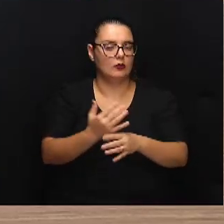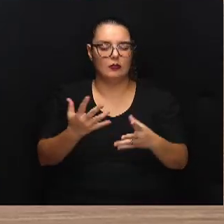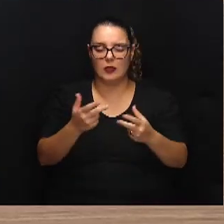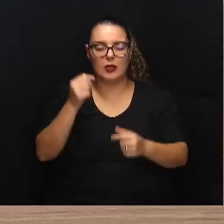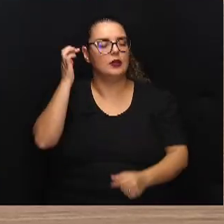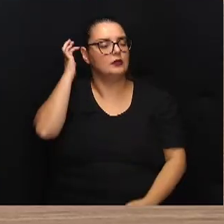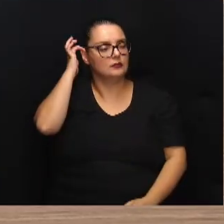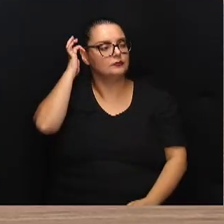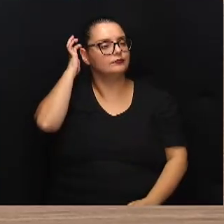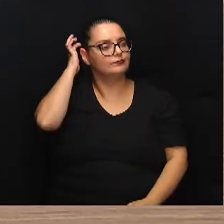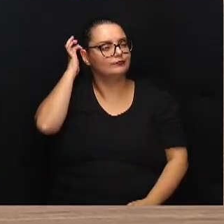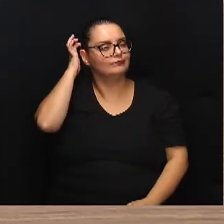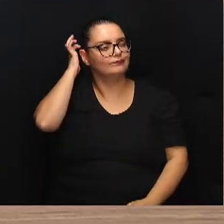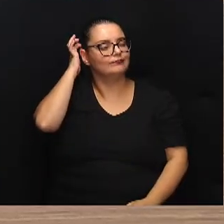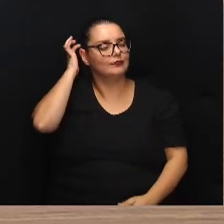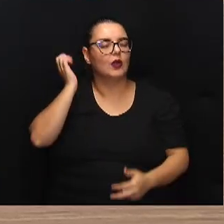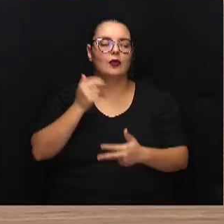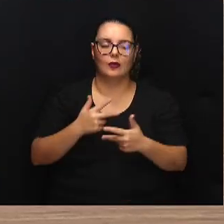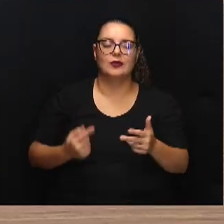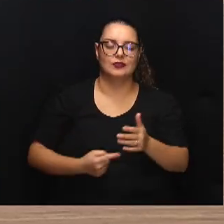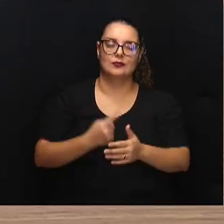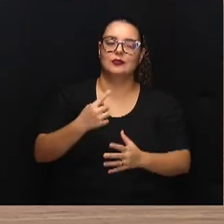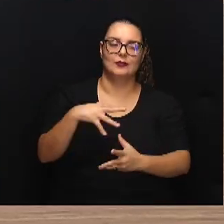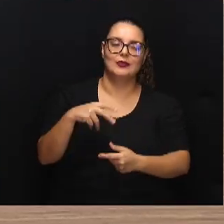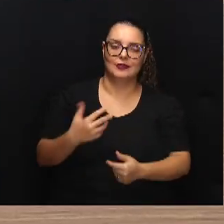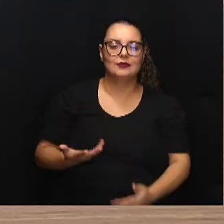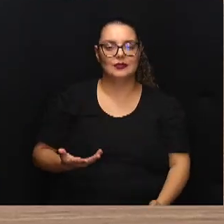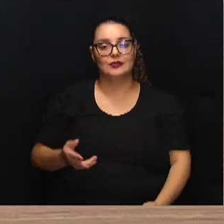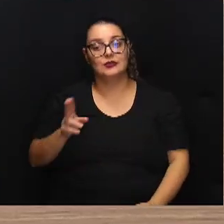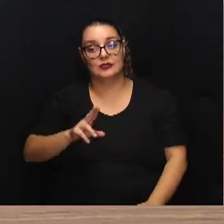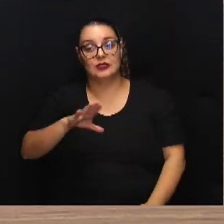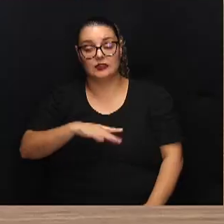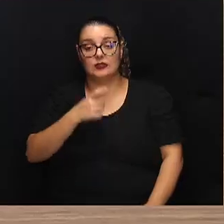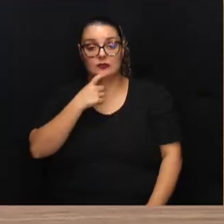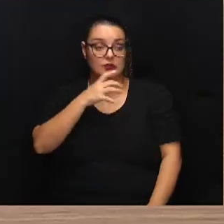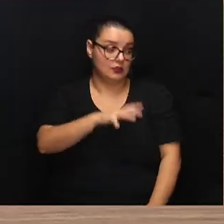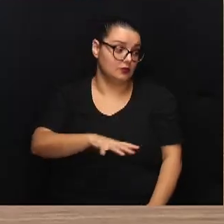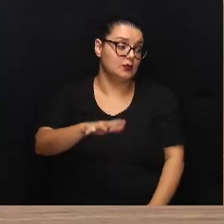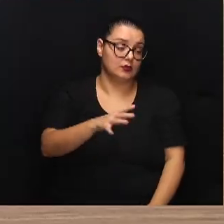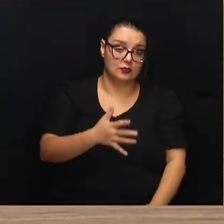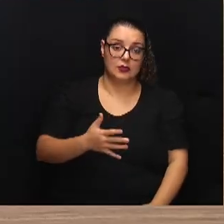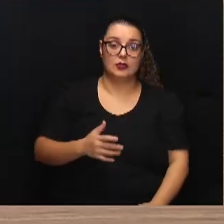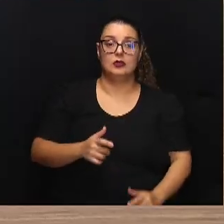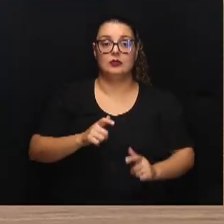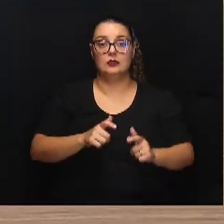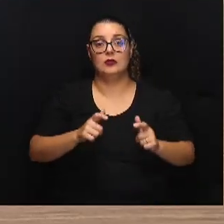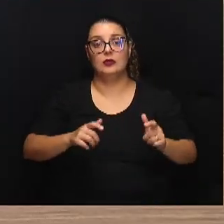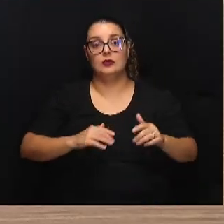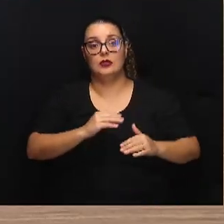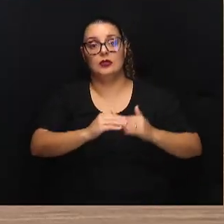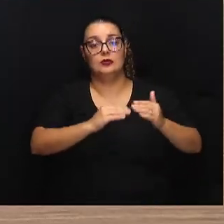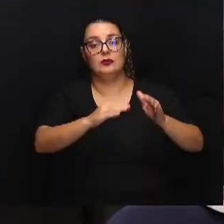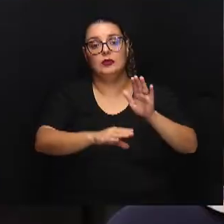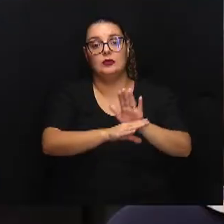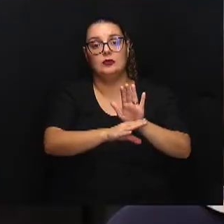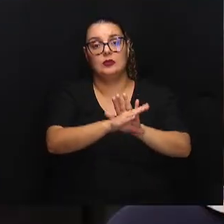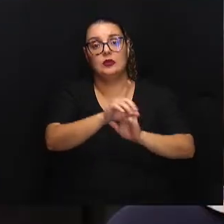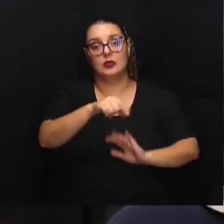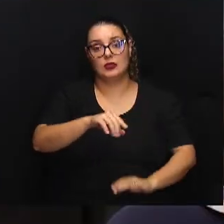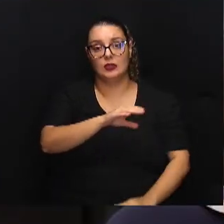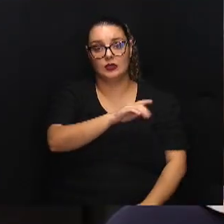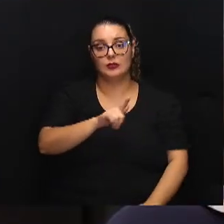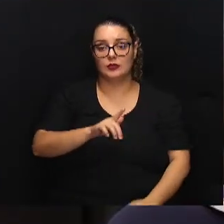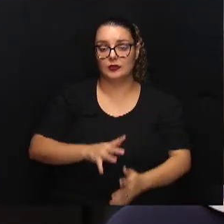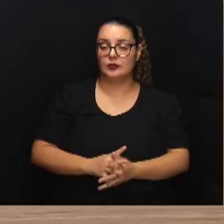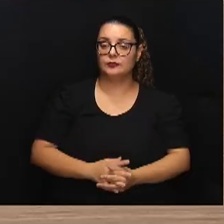primeiro mundo, sendo implantado na cidade e naquela região, que é uma região que está em franco desenvolvimento, que é a região do Campo